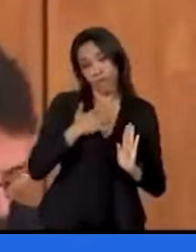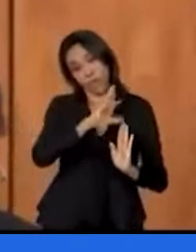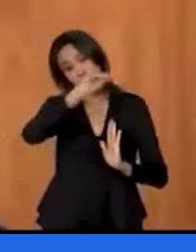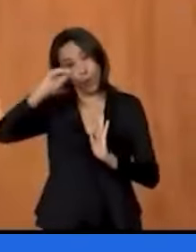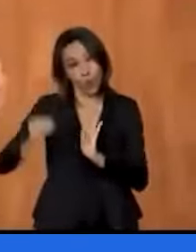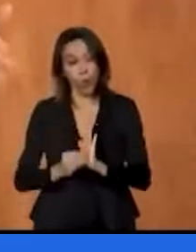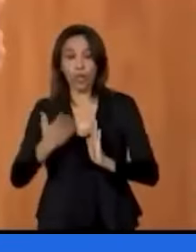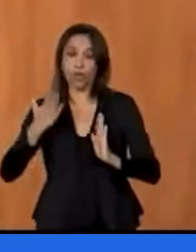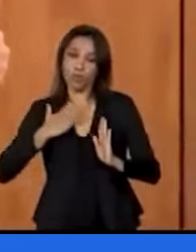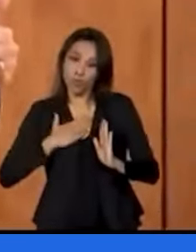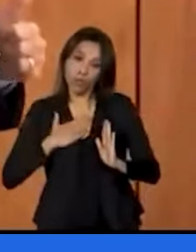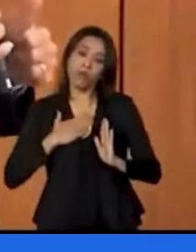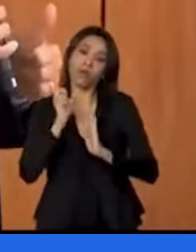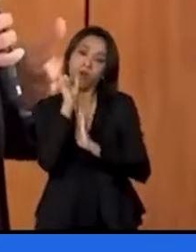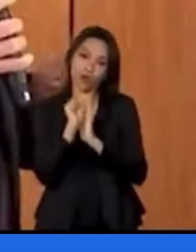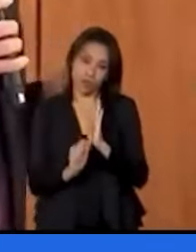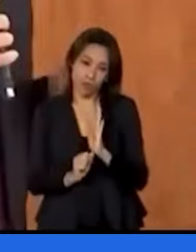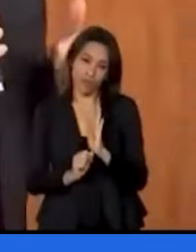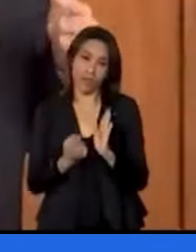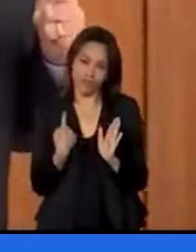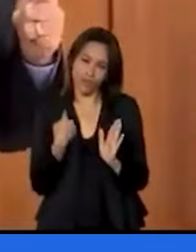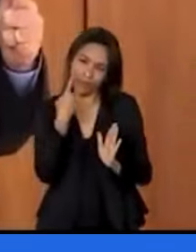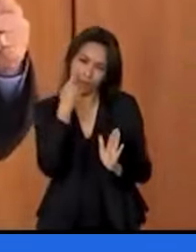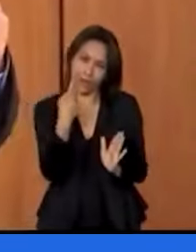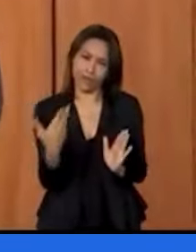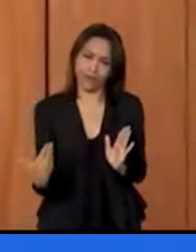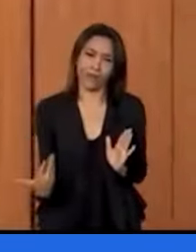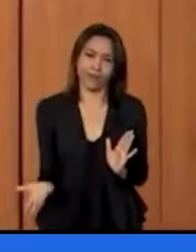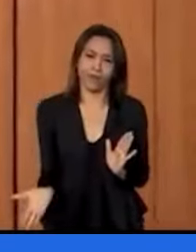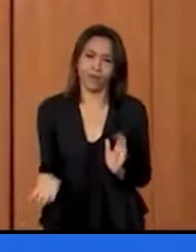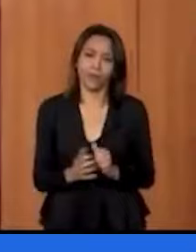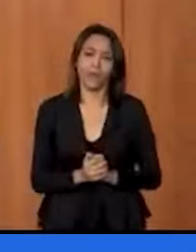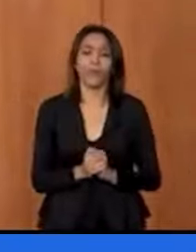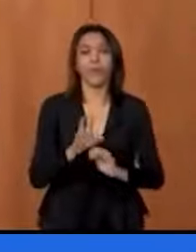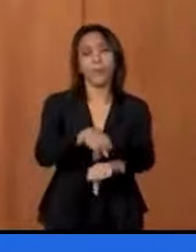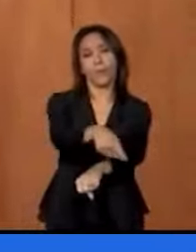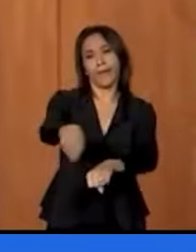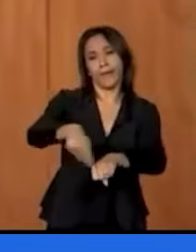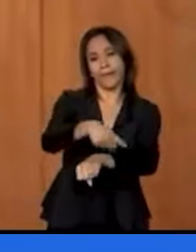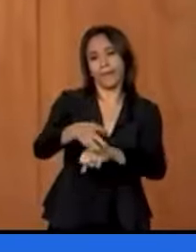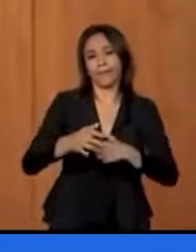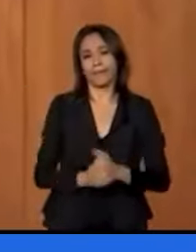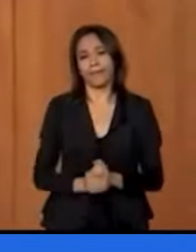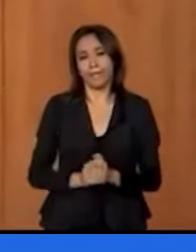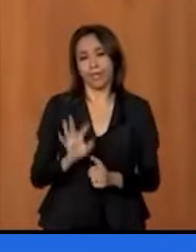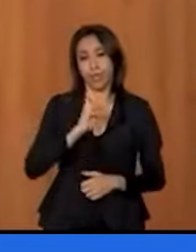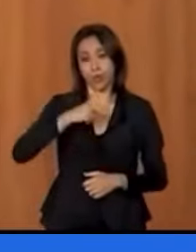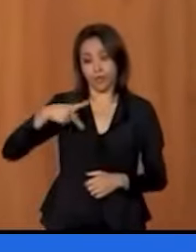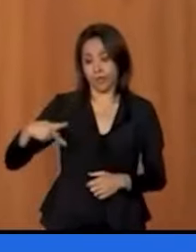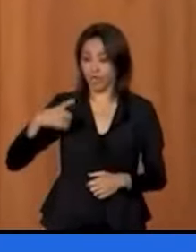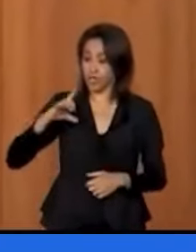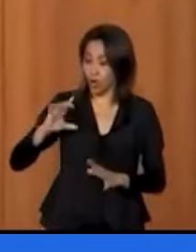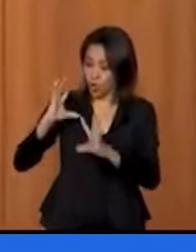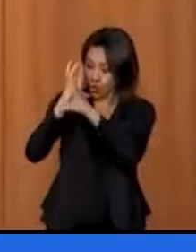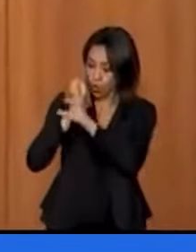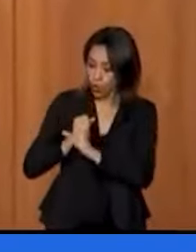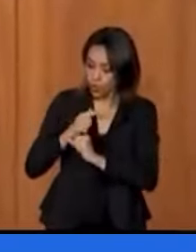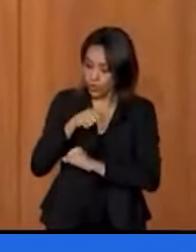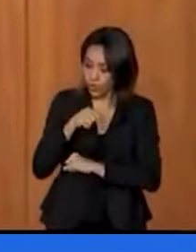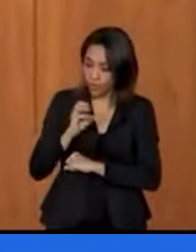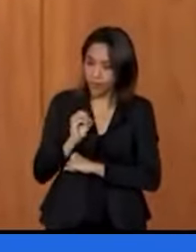fizemos Então veja que coisa interessante num país em que o presidente só tem 70 deputados do seu